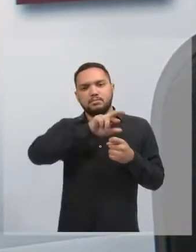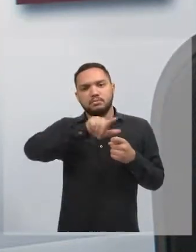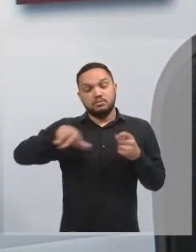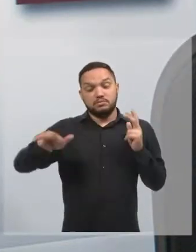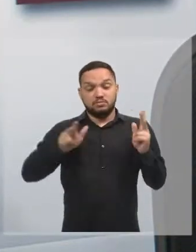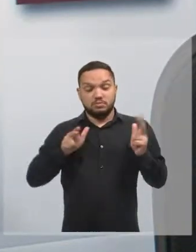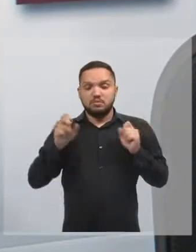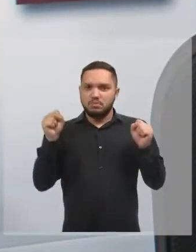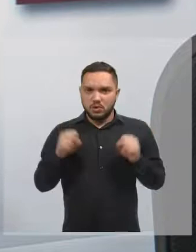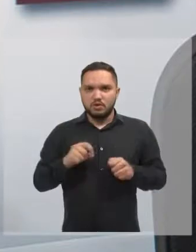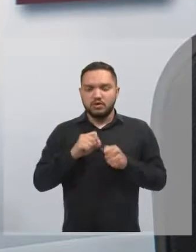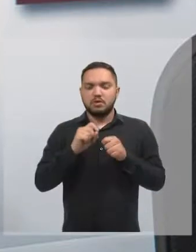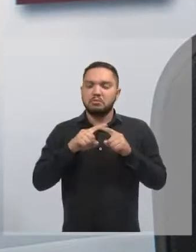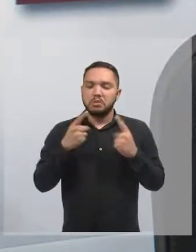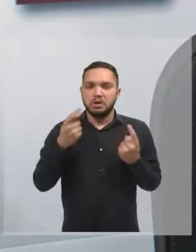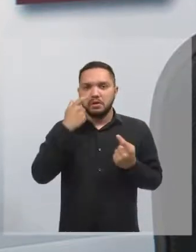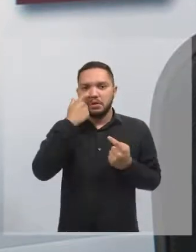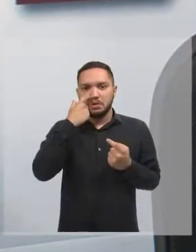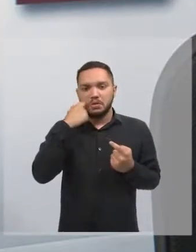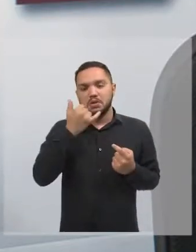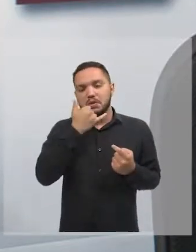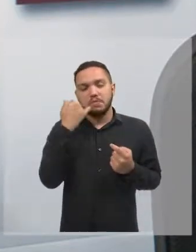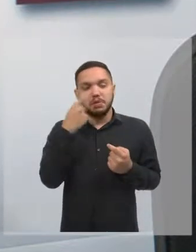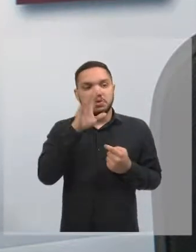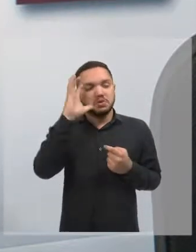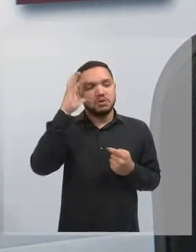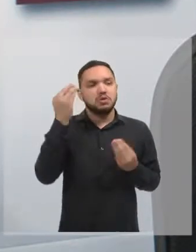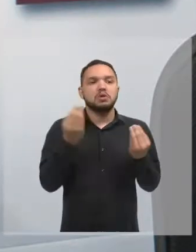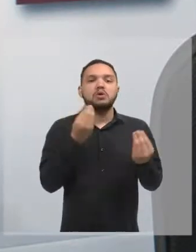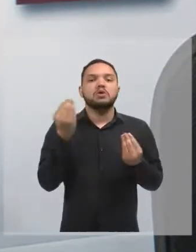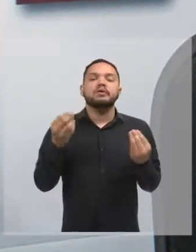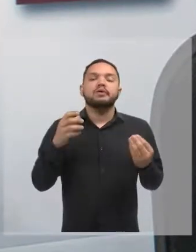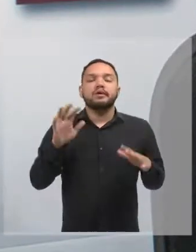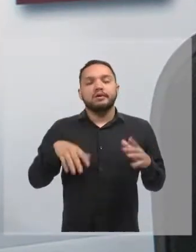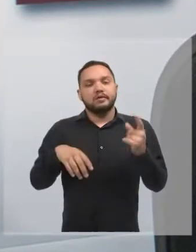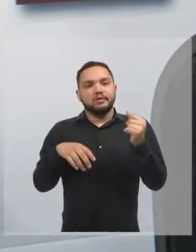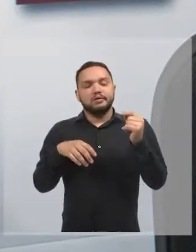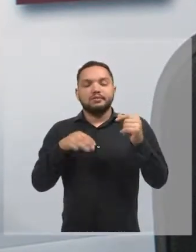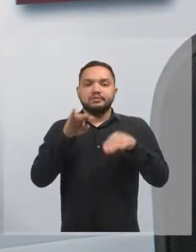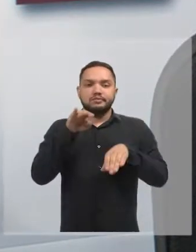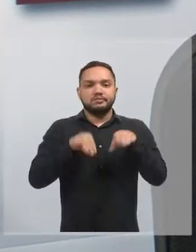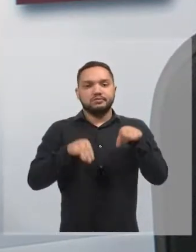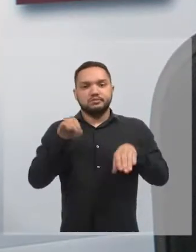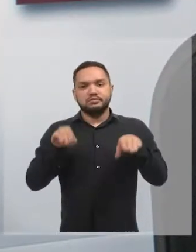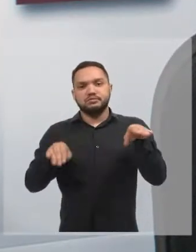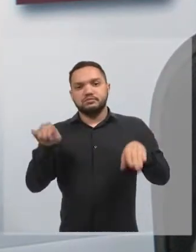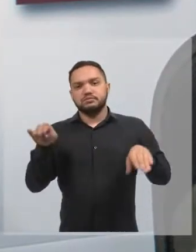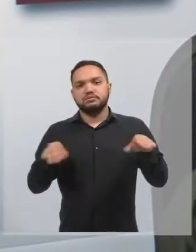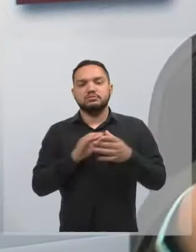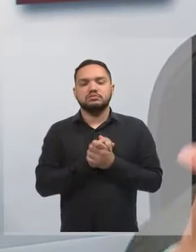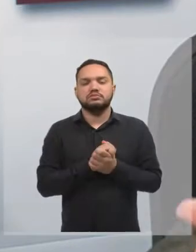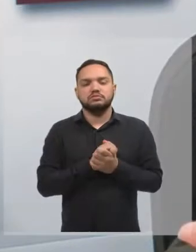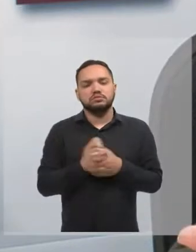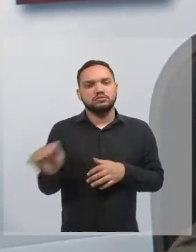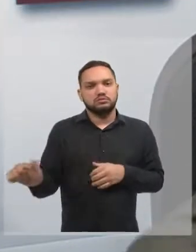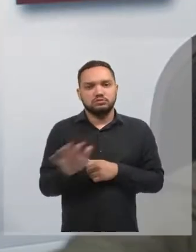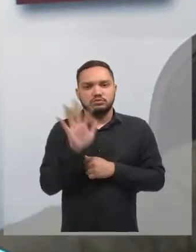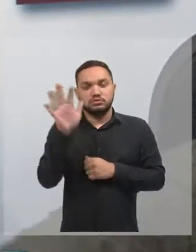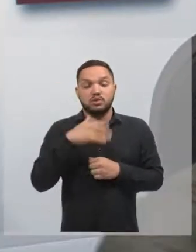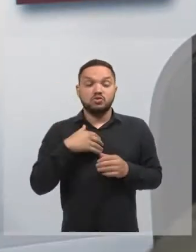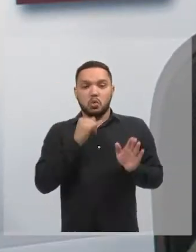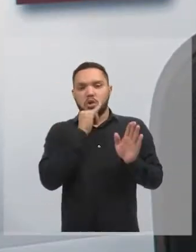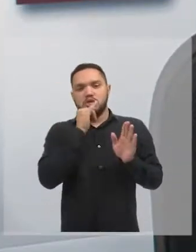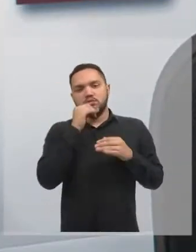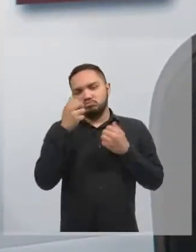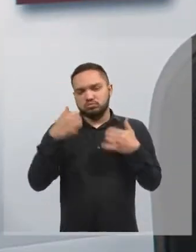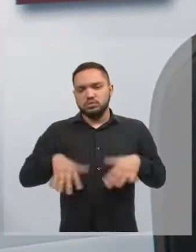privado. No entanto, dependendo da universidade, os preços de um curso para o outro eram 3 vezes maiores. Isso eu estou dando